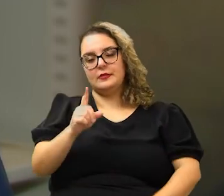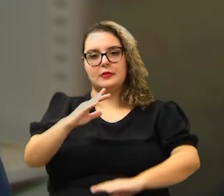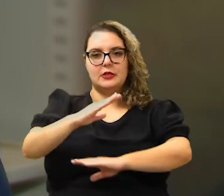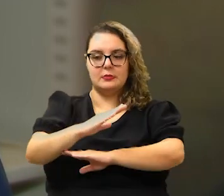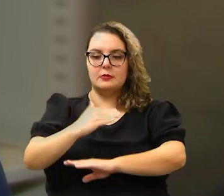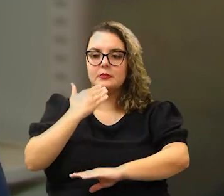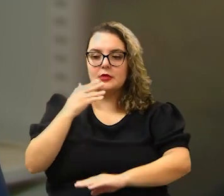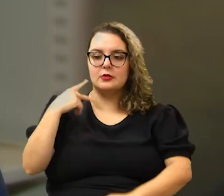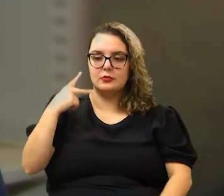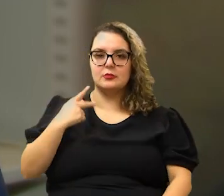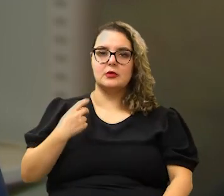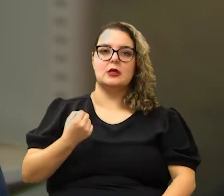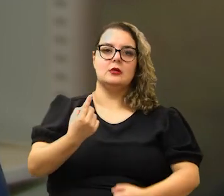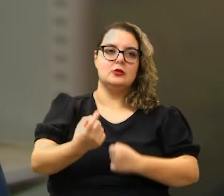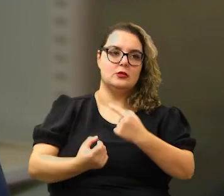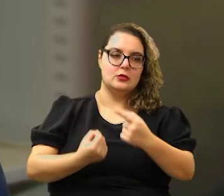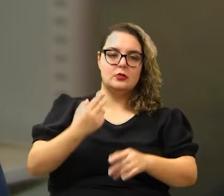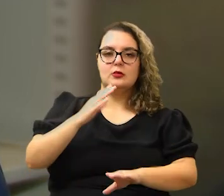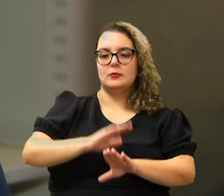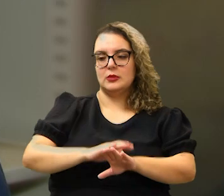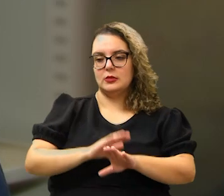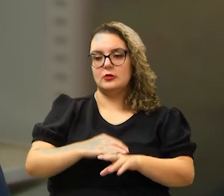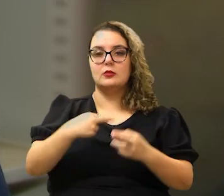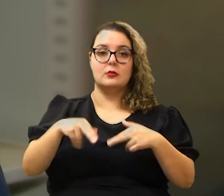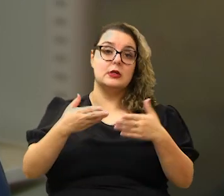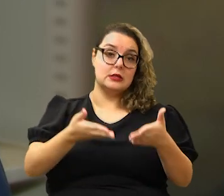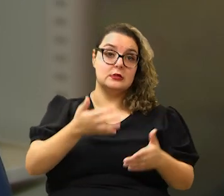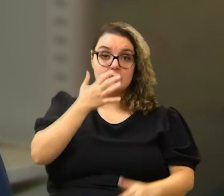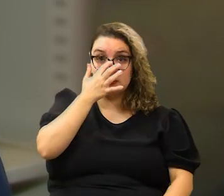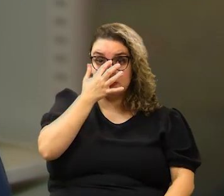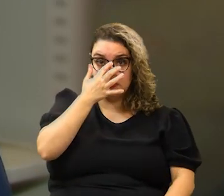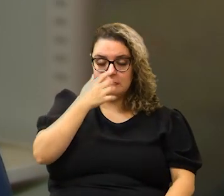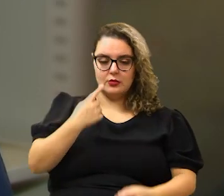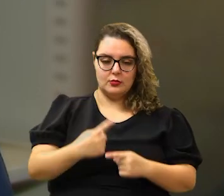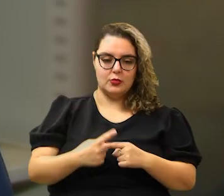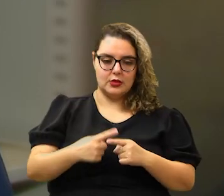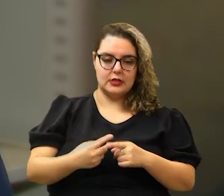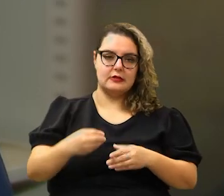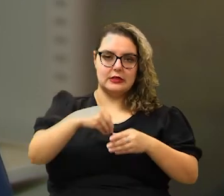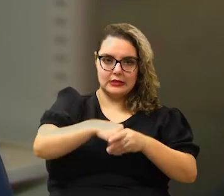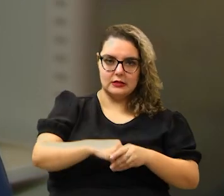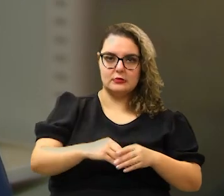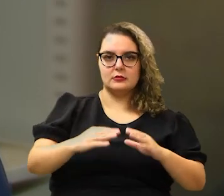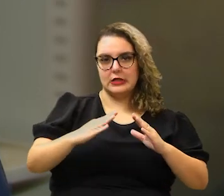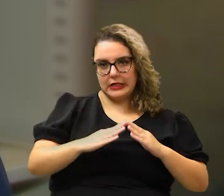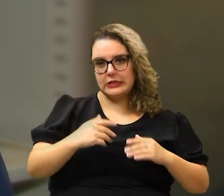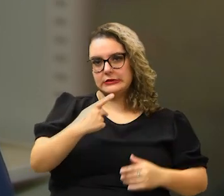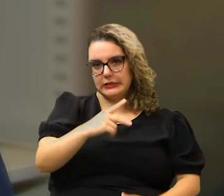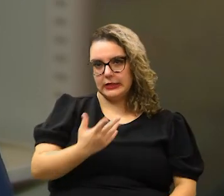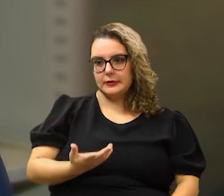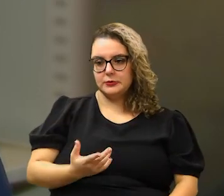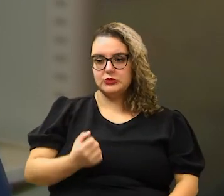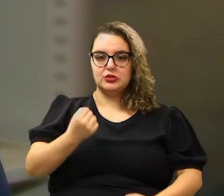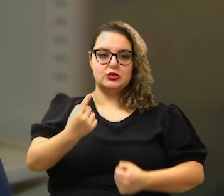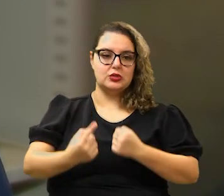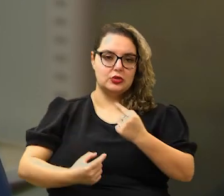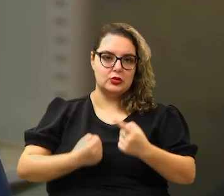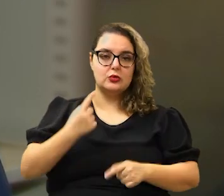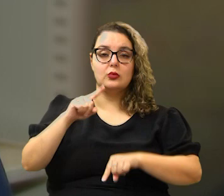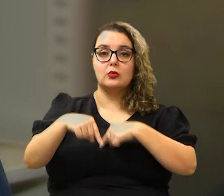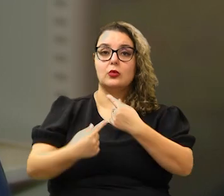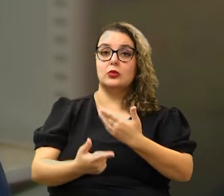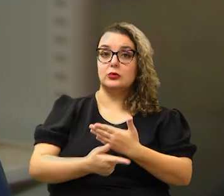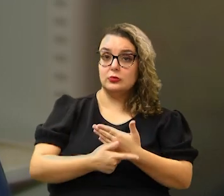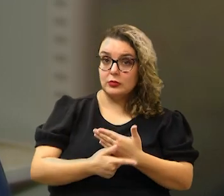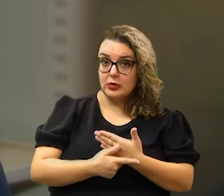para os vereadores tomarem algumas atitudes com relação a isso. Tem alguns outros casos que demonstram um outro papel